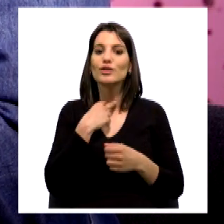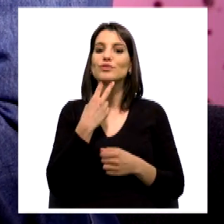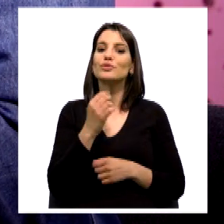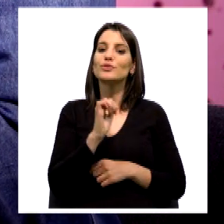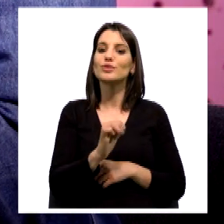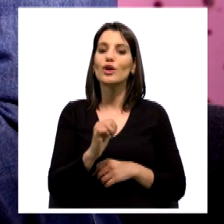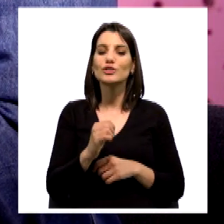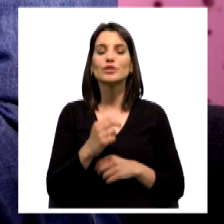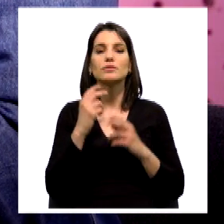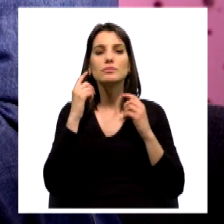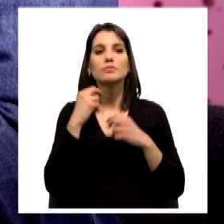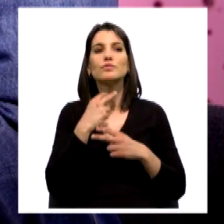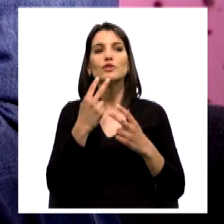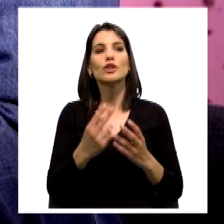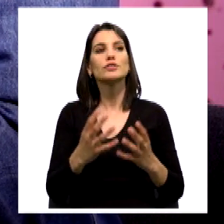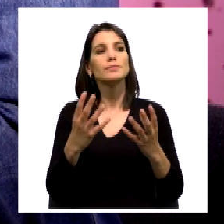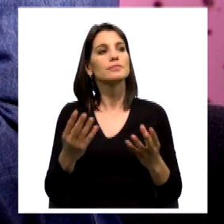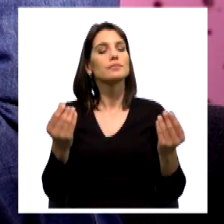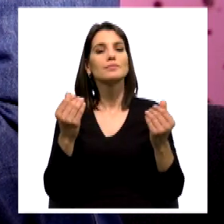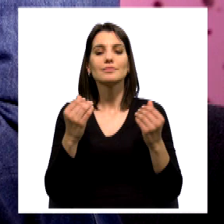auscultadores, a tua voz vai-te sair